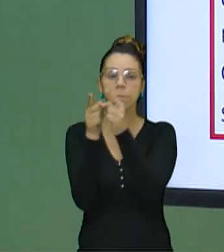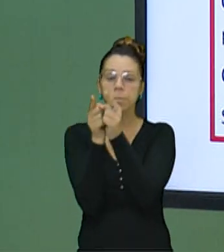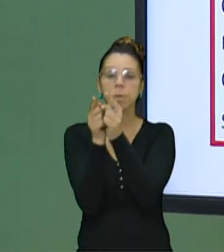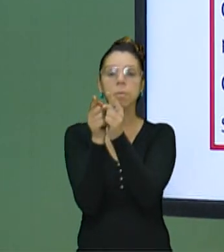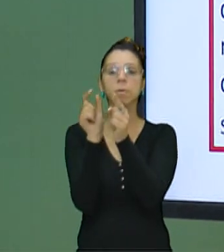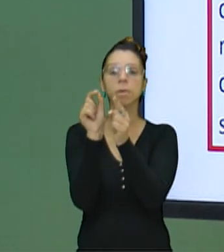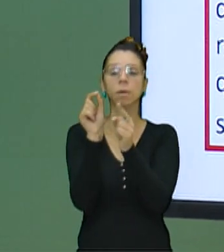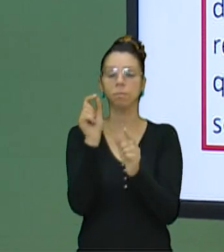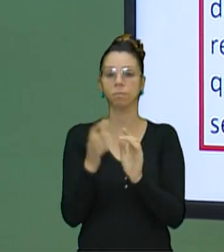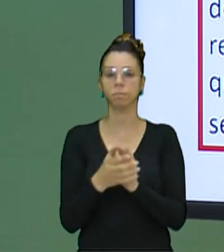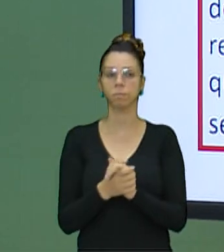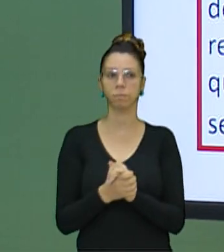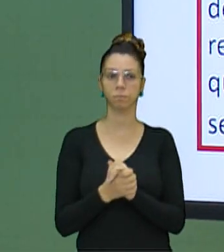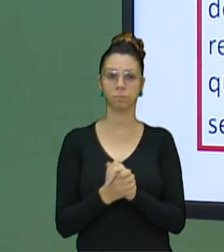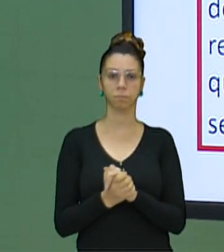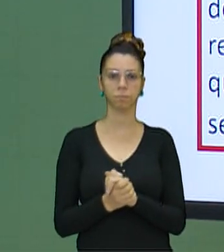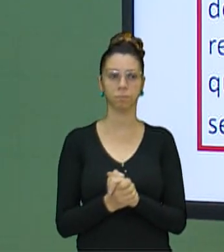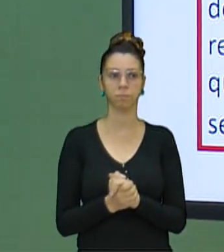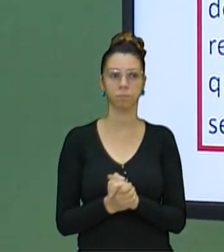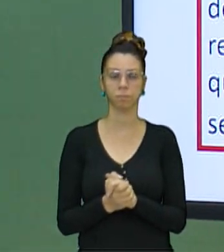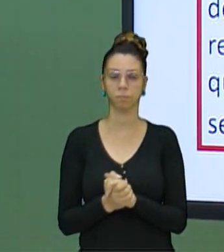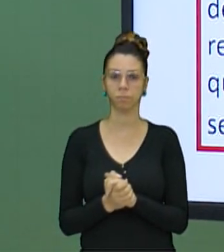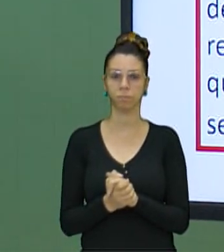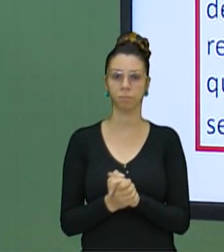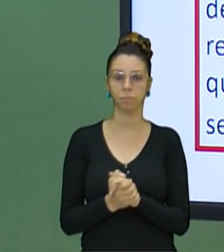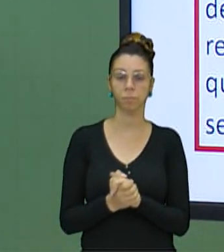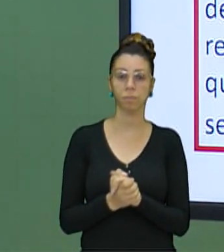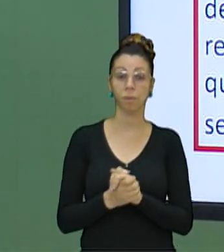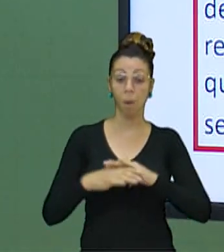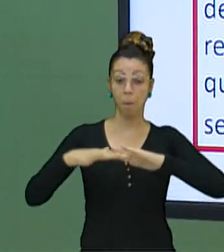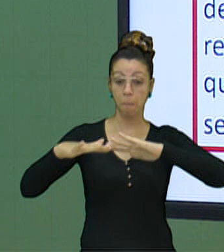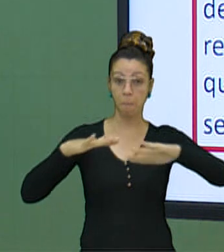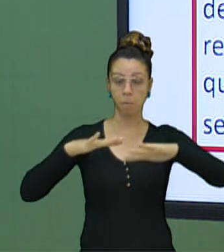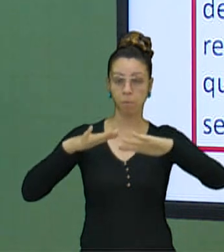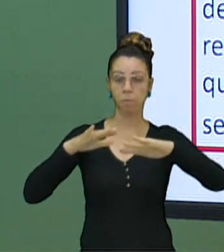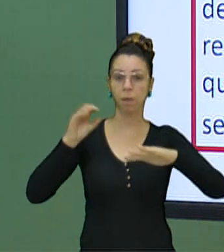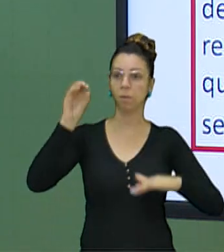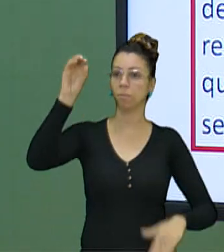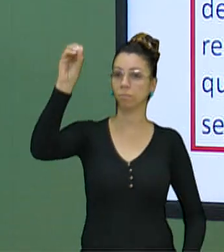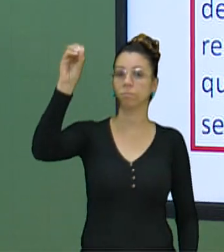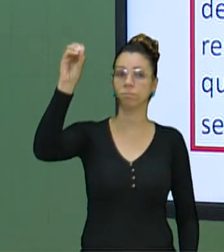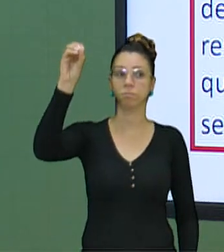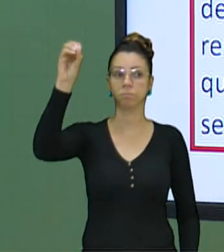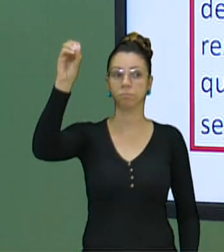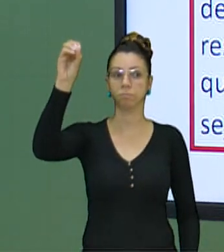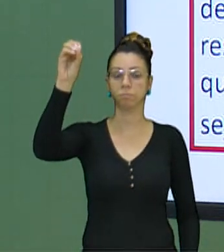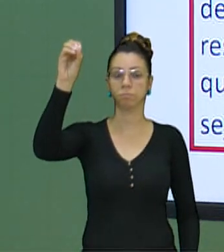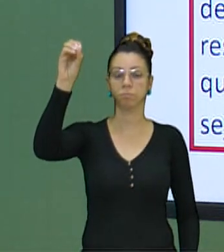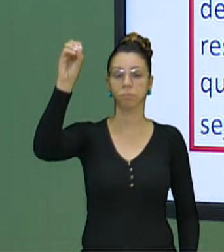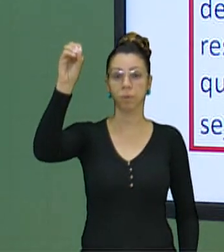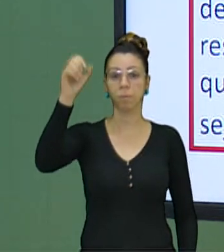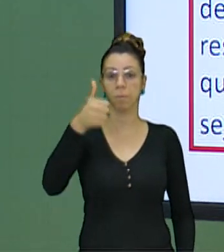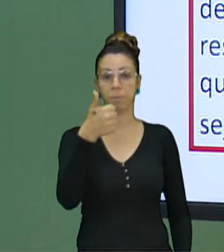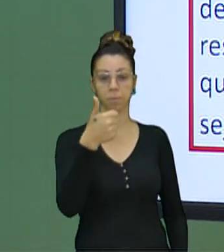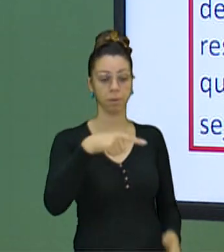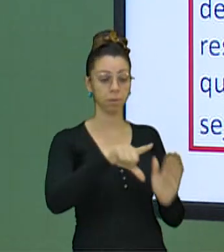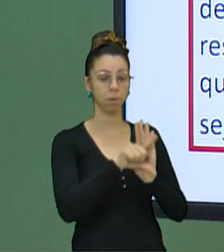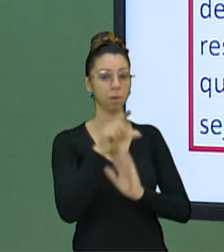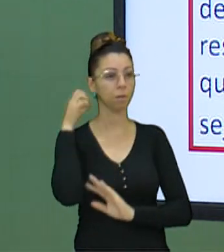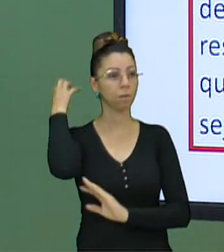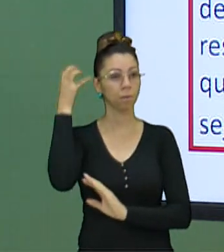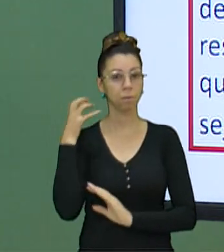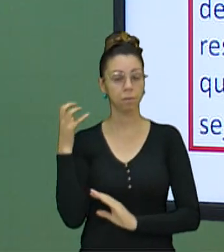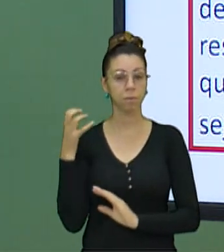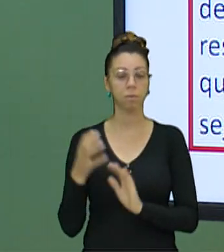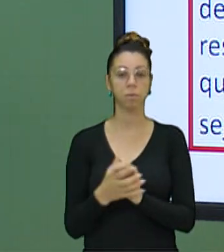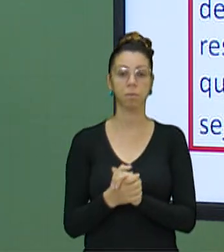ali, né, ele está em movimento circular, representa que, de acordo com a primeira lei de Newton, ele estaria no seu